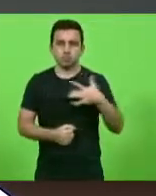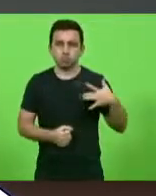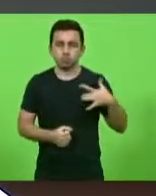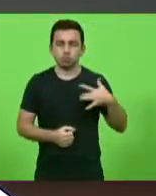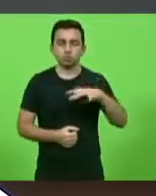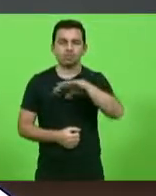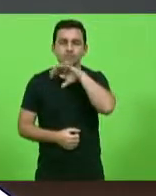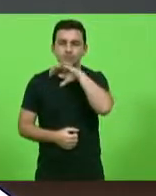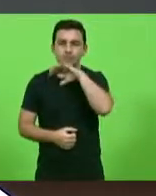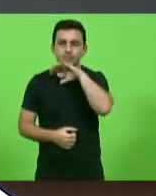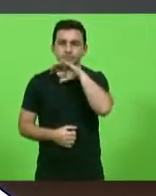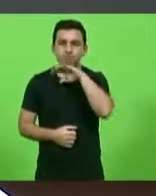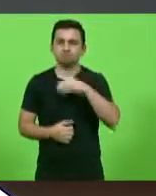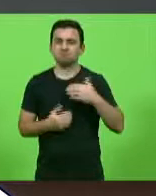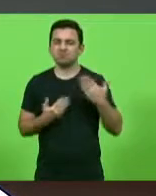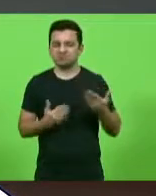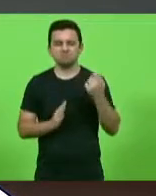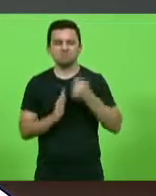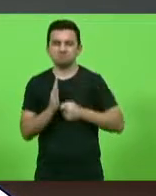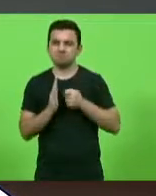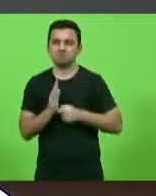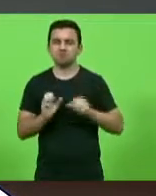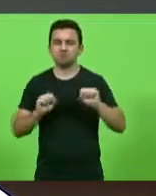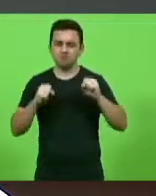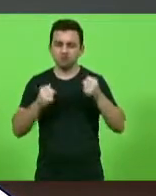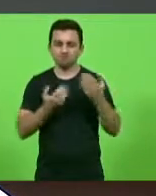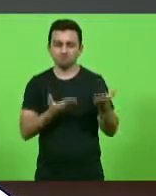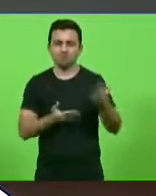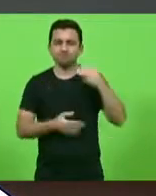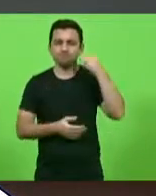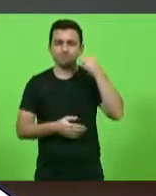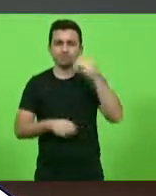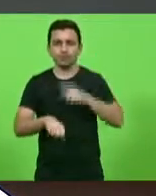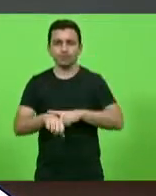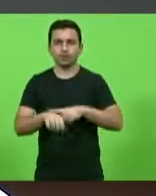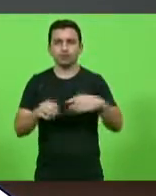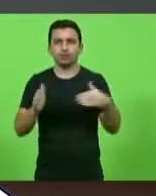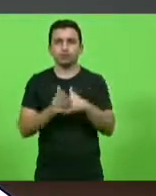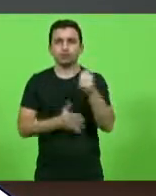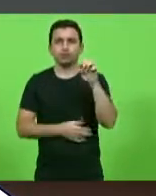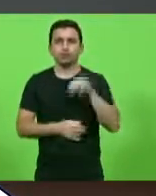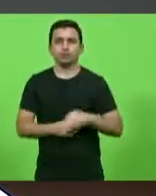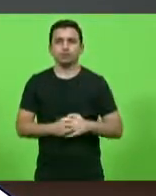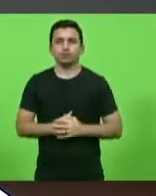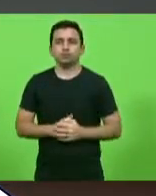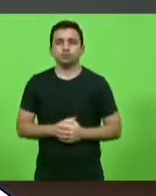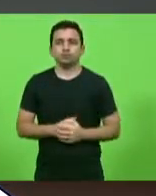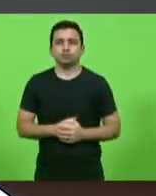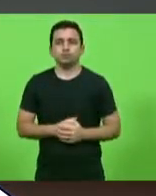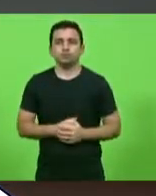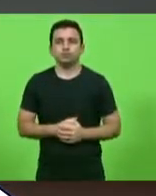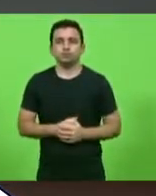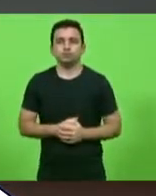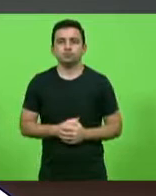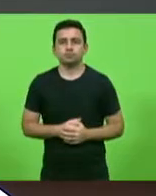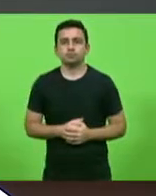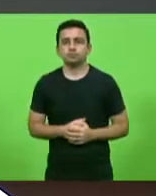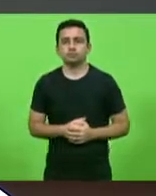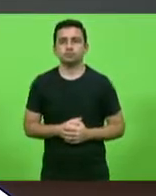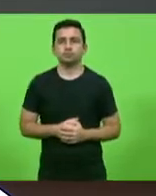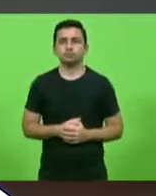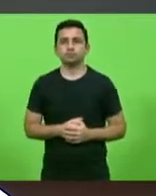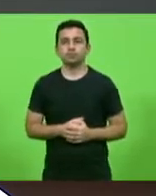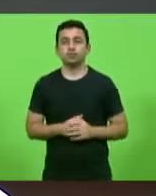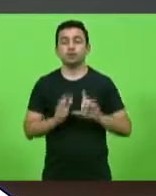animal e um grande batalhador. Deputado Márcio Machado, tem um tempo de até 10 minutos para a sua fala. Logo